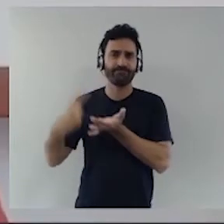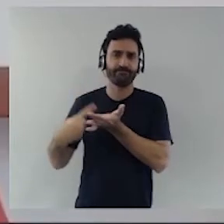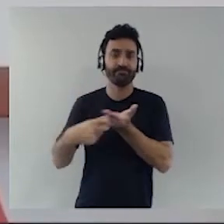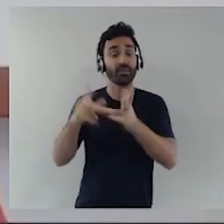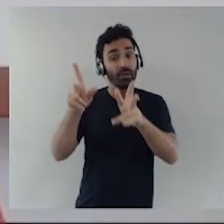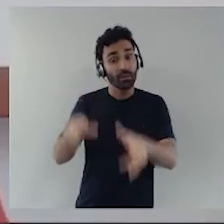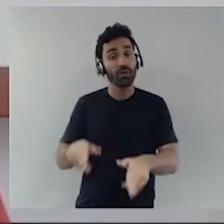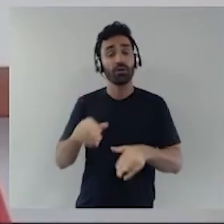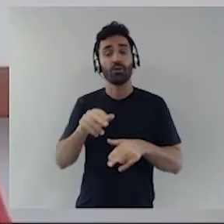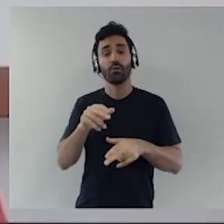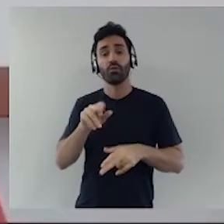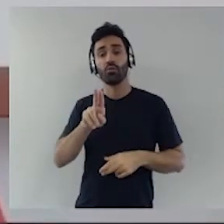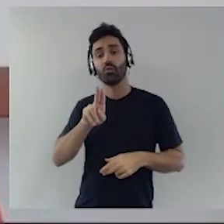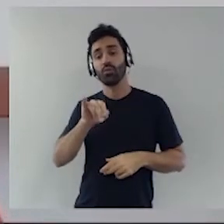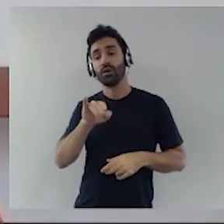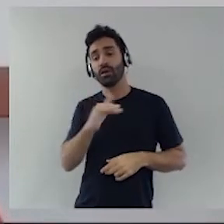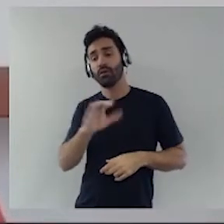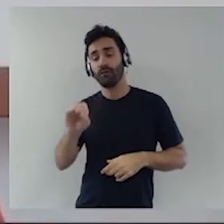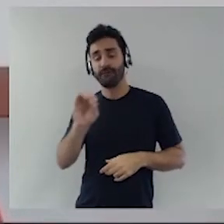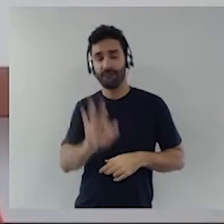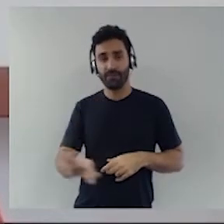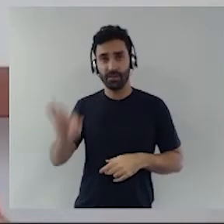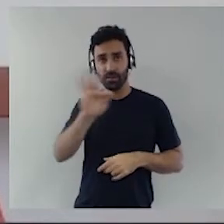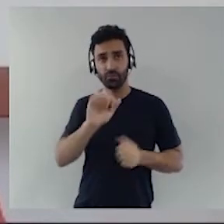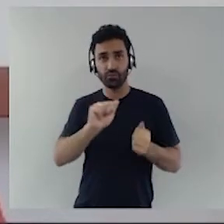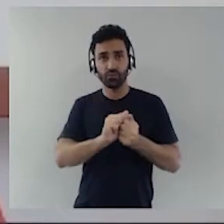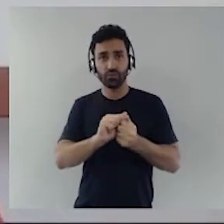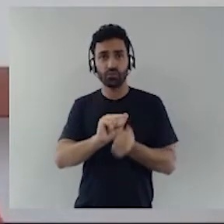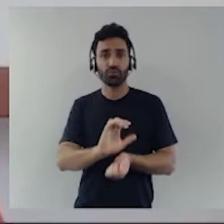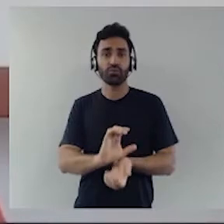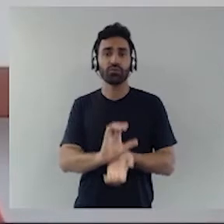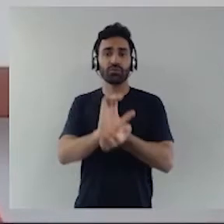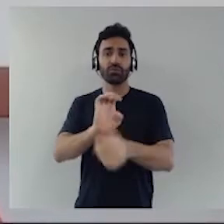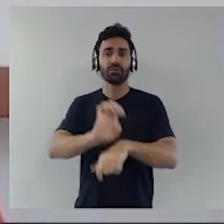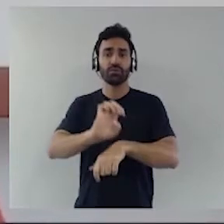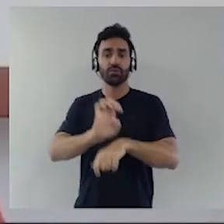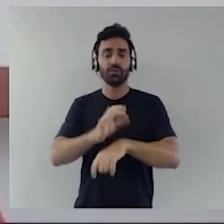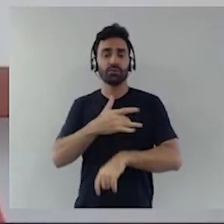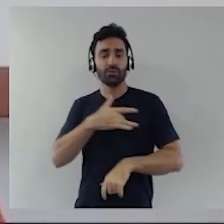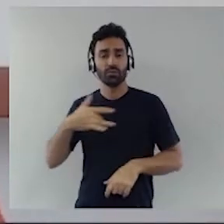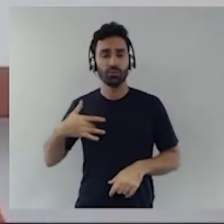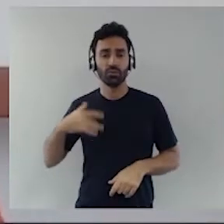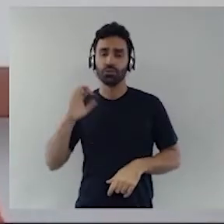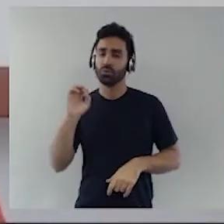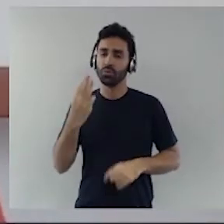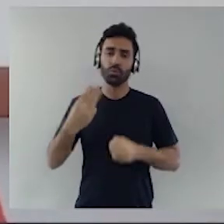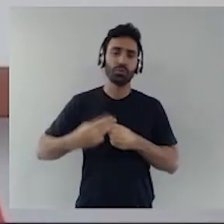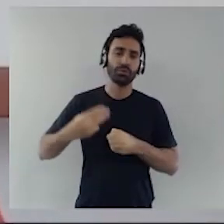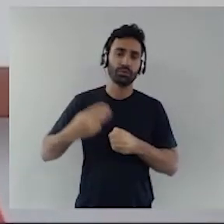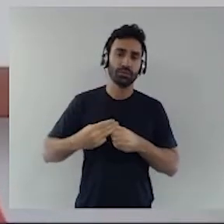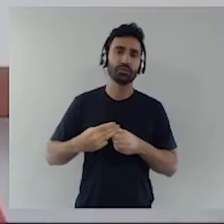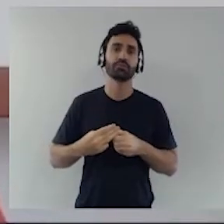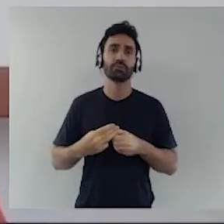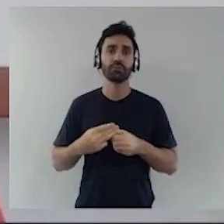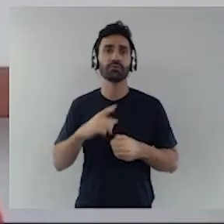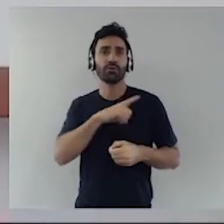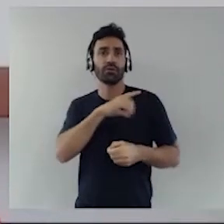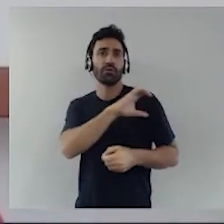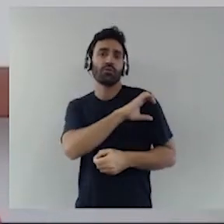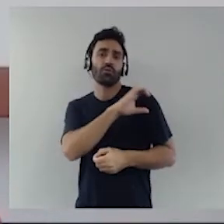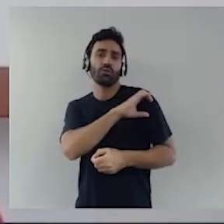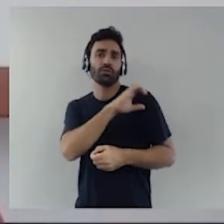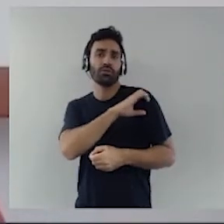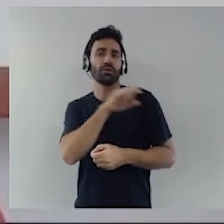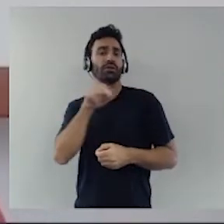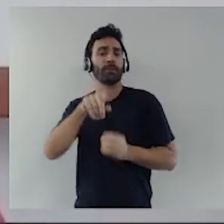segundo o qual nenhum federal junto com os conselhos estaduais de saúde conselhos municipais coordenam